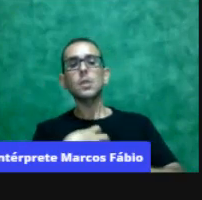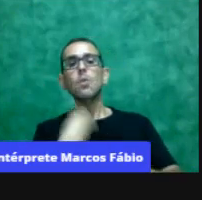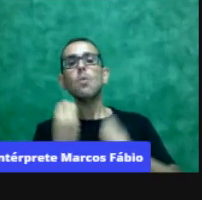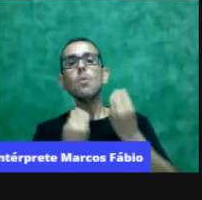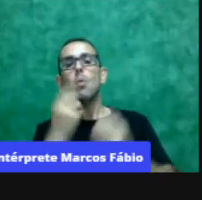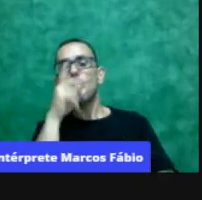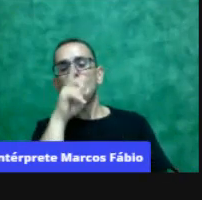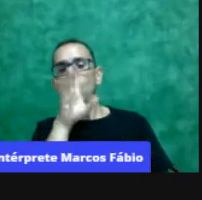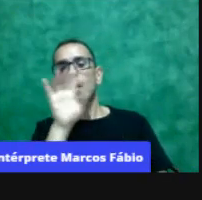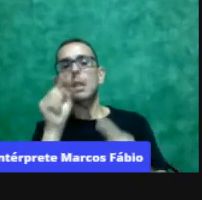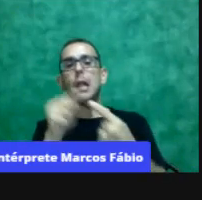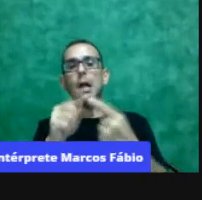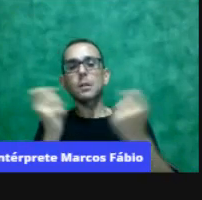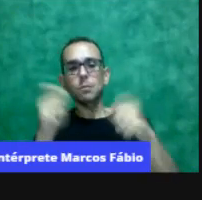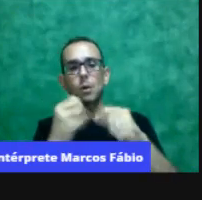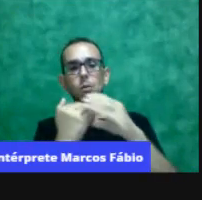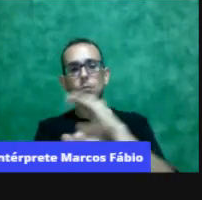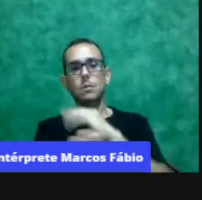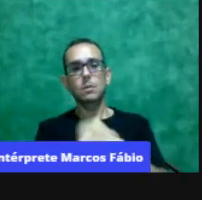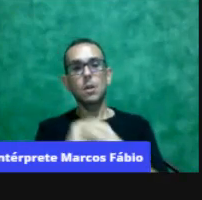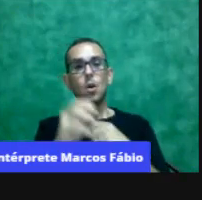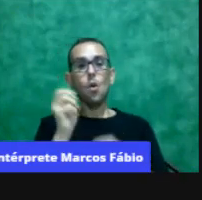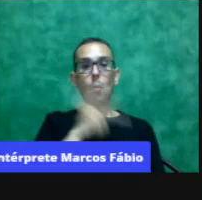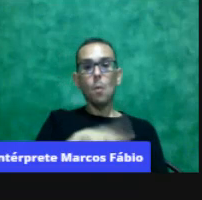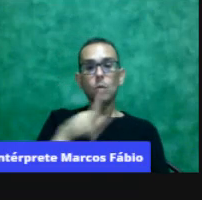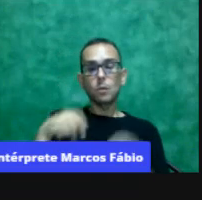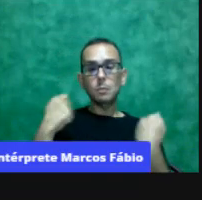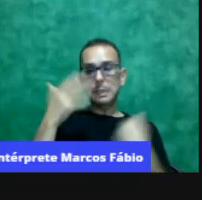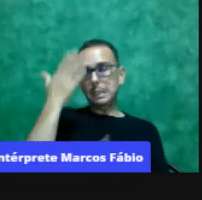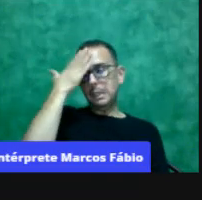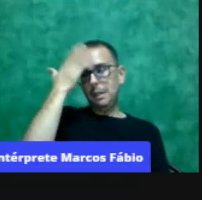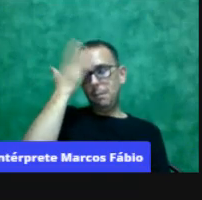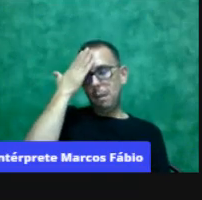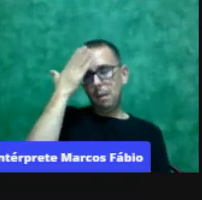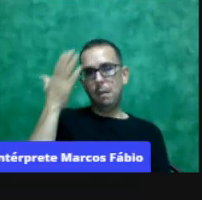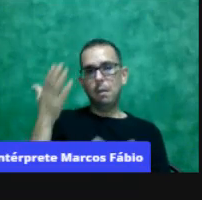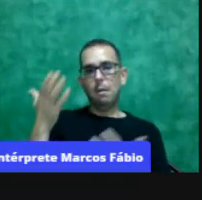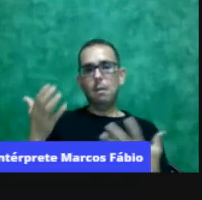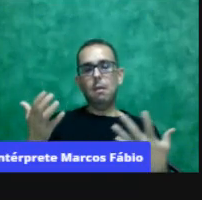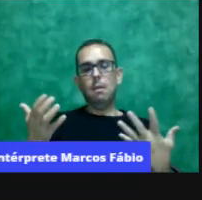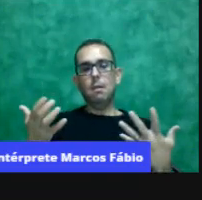para as crianças, né? O professor precisa saber, precisa